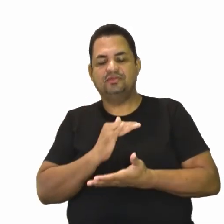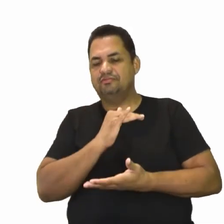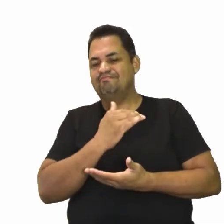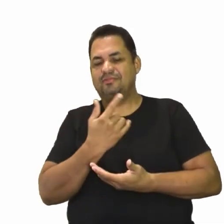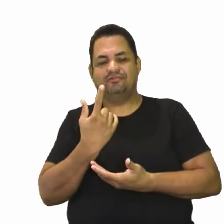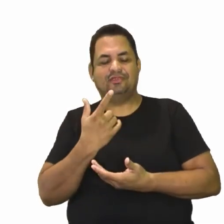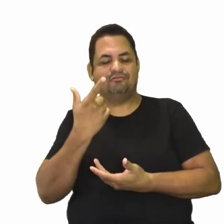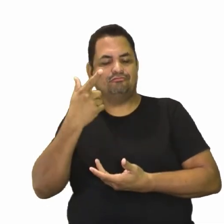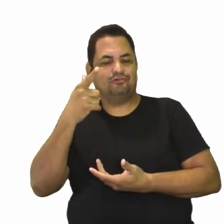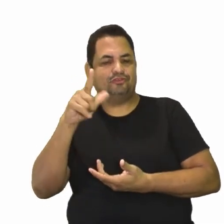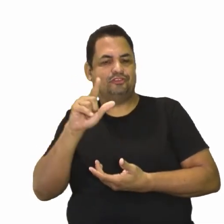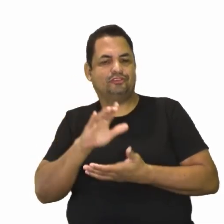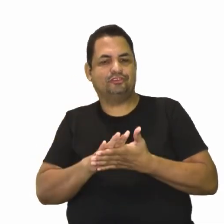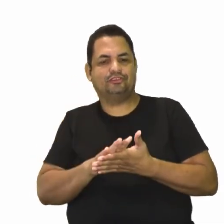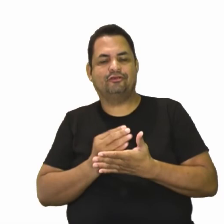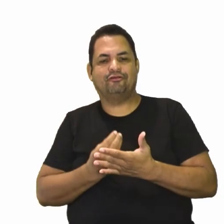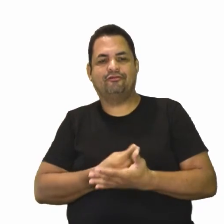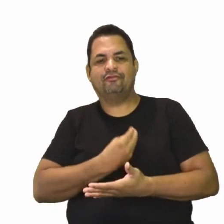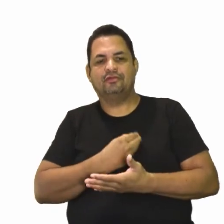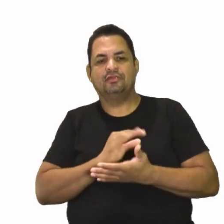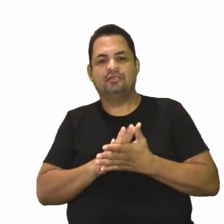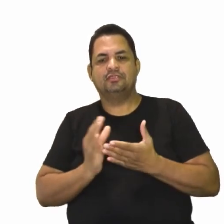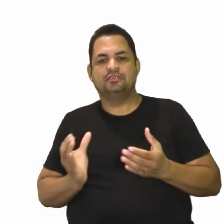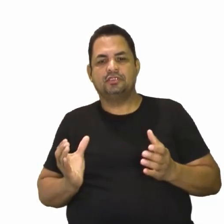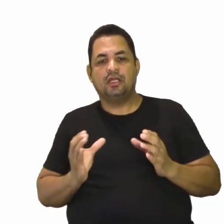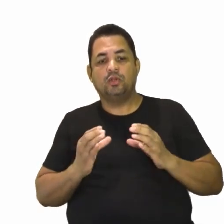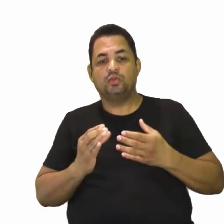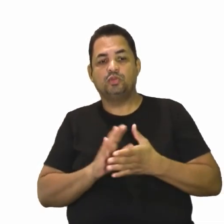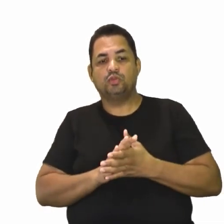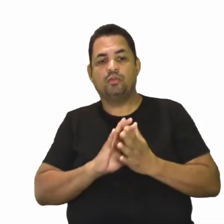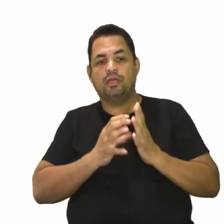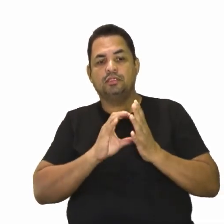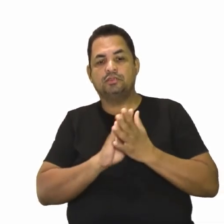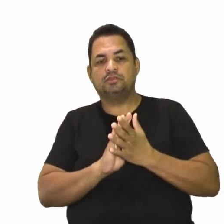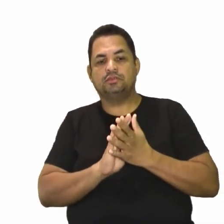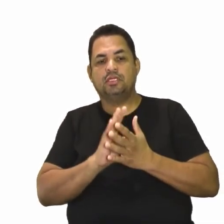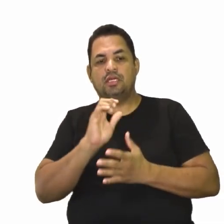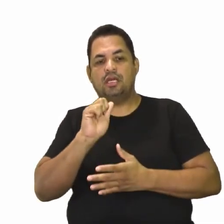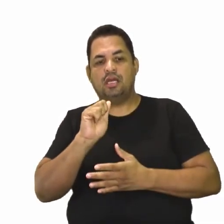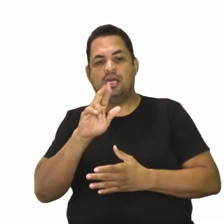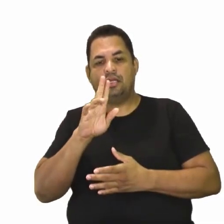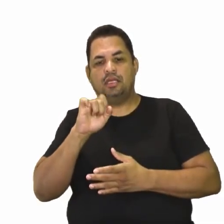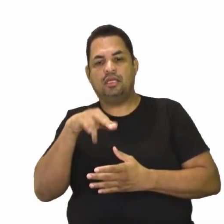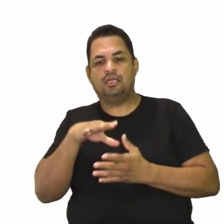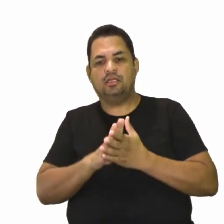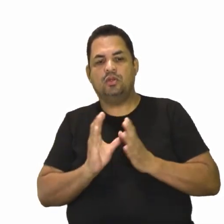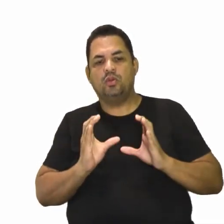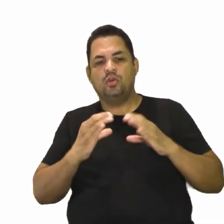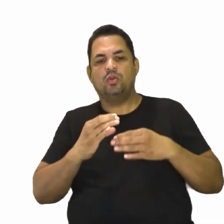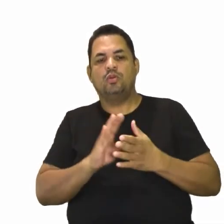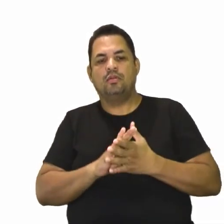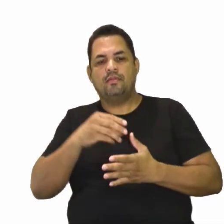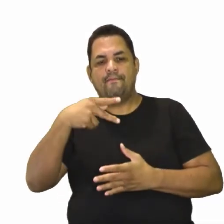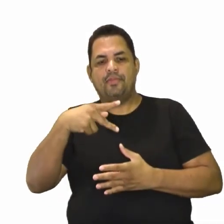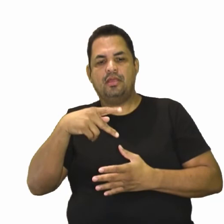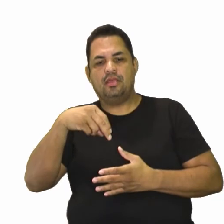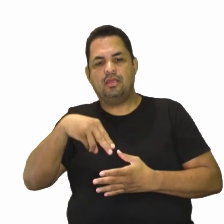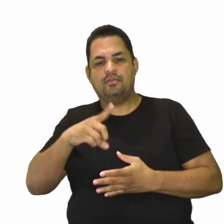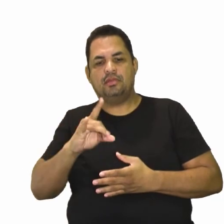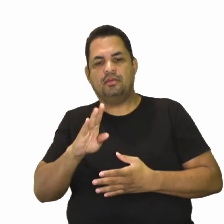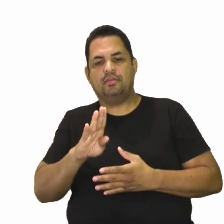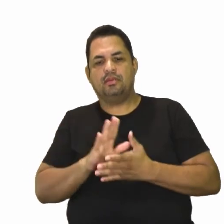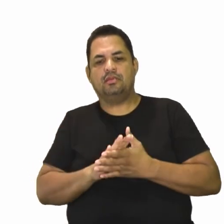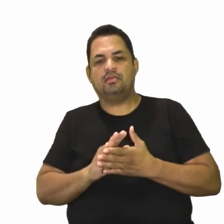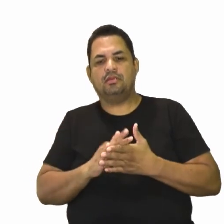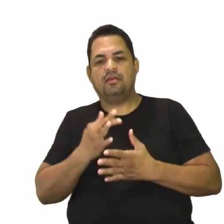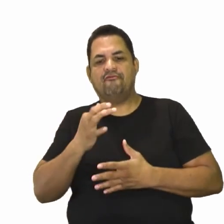sobreviver. Ele fazia parte da Aliança Democrática, o grupo de oposição formado pelo PMDB e